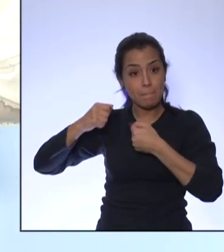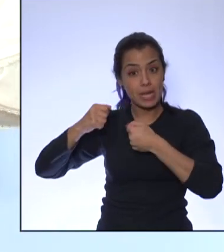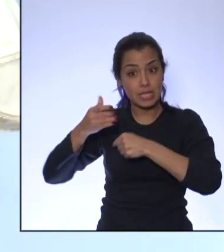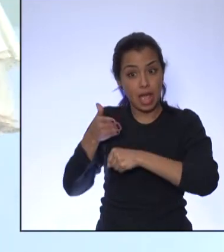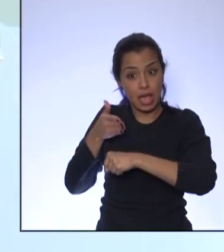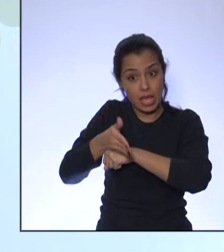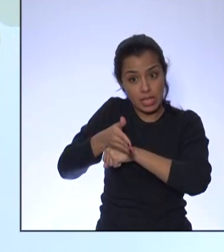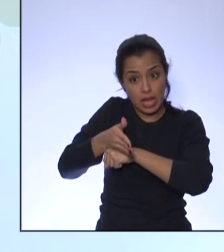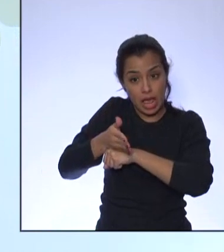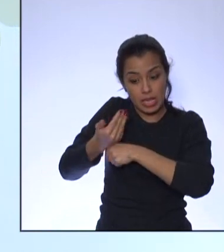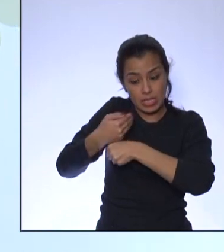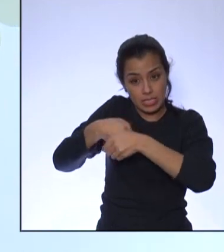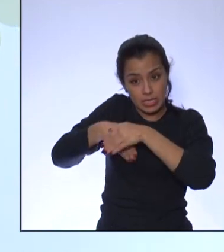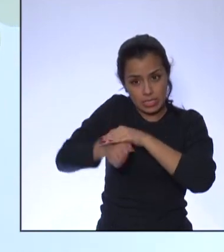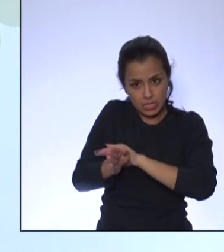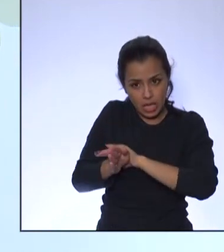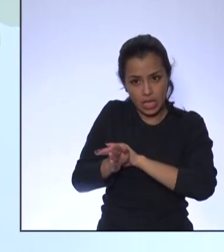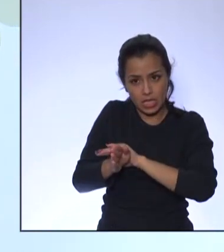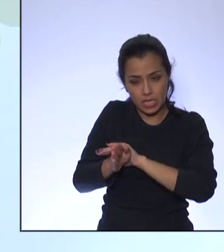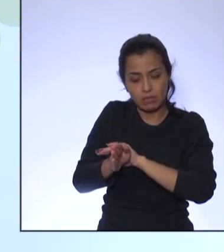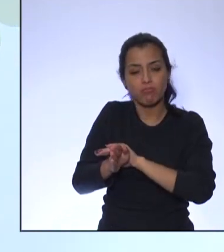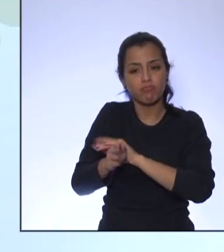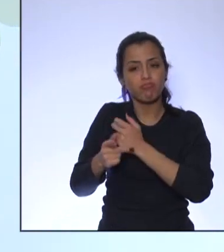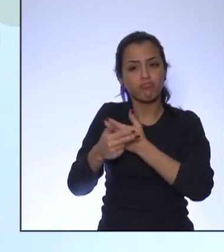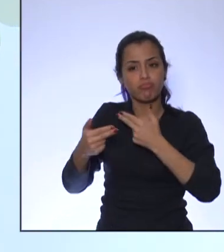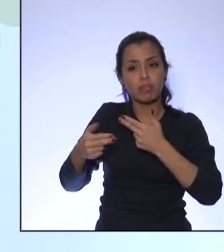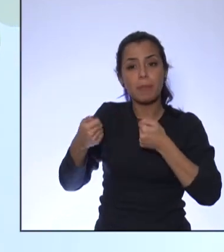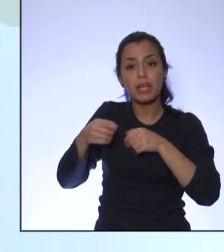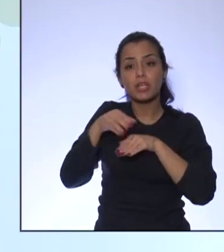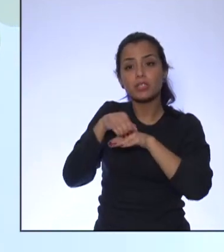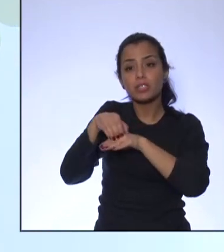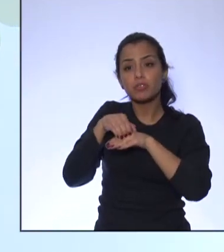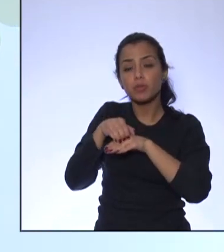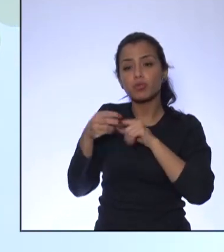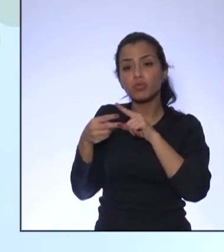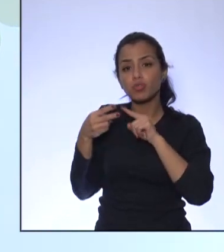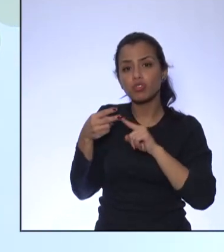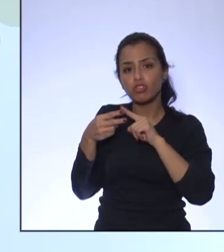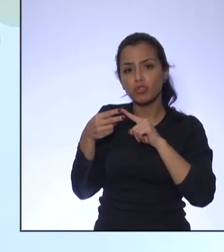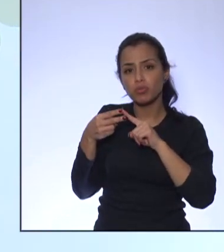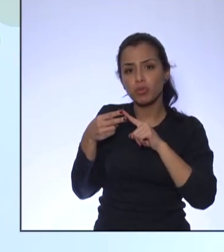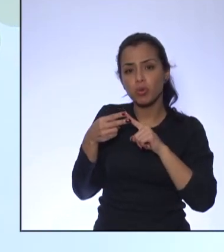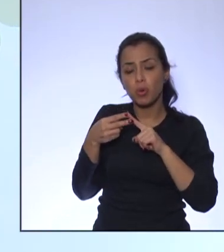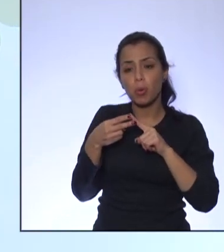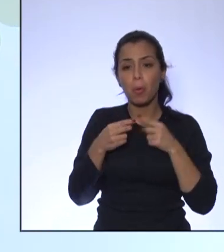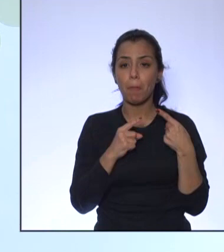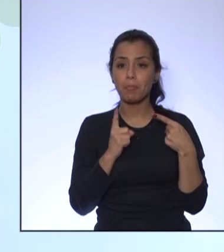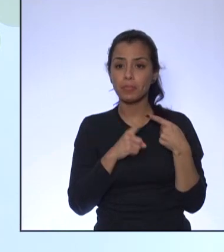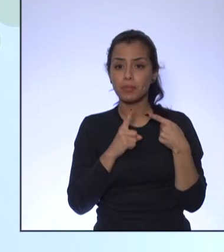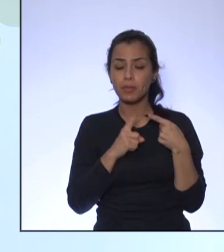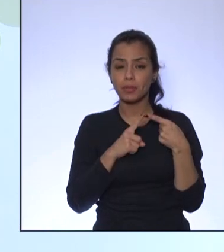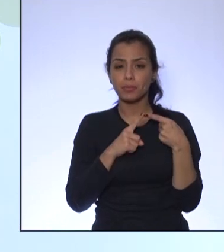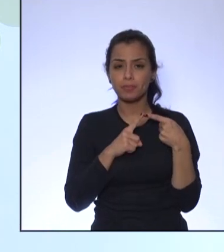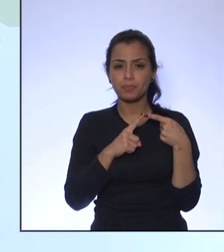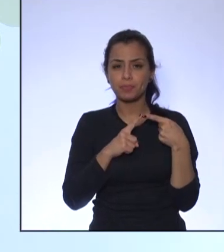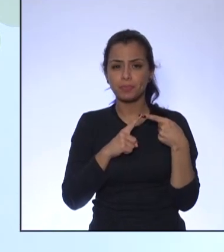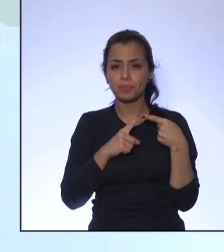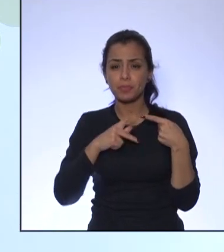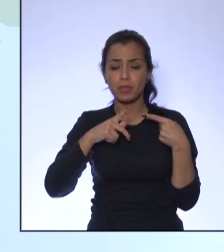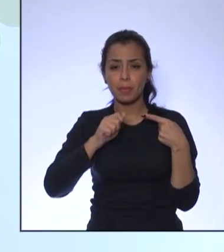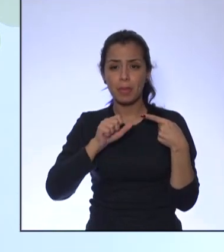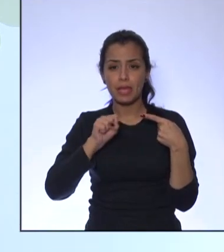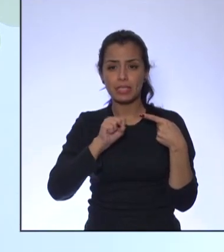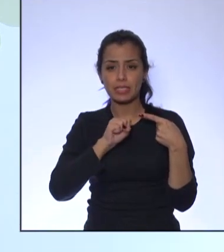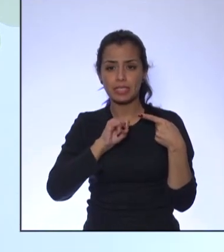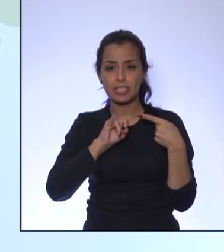entrada e saída de substâncias, ela pode fazer dois tipos de transporte. O primeiro transporte é o transporte que a gente chama de transporte